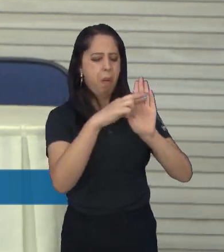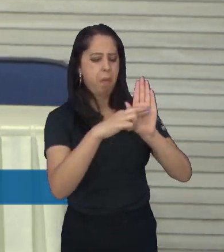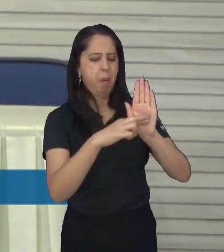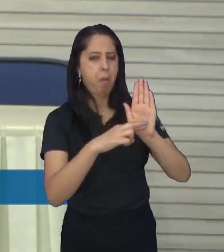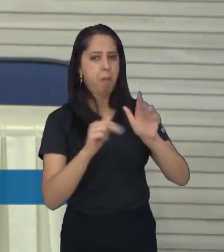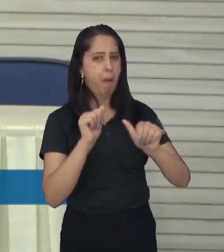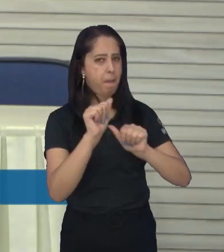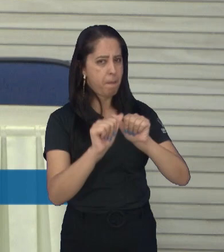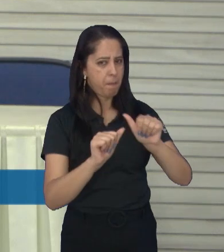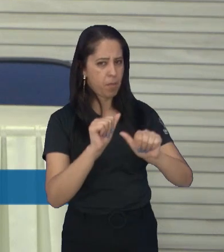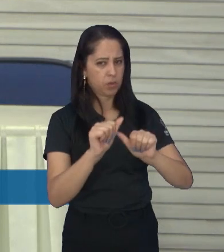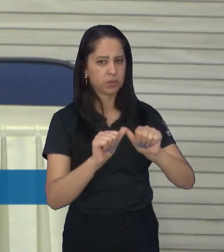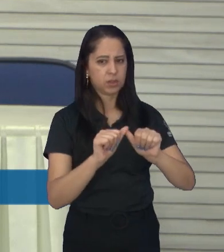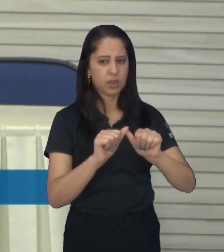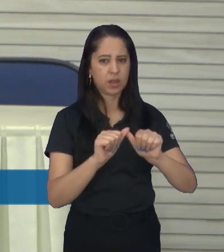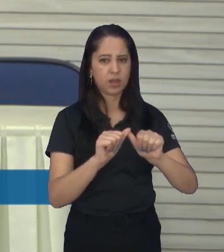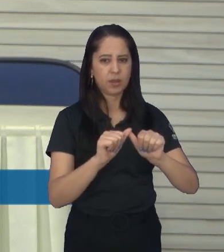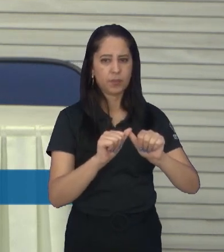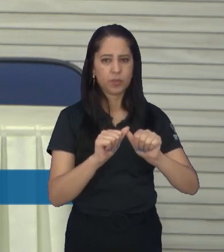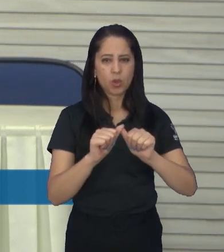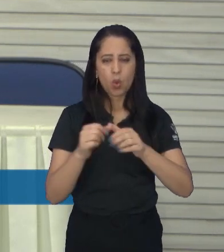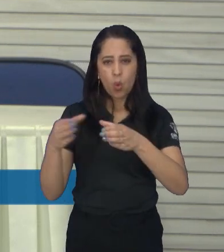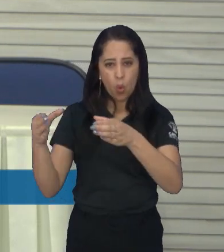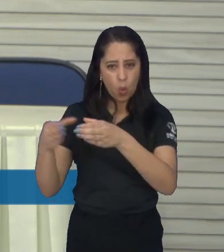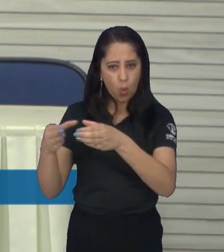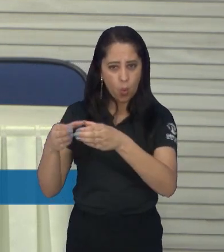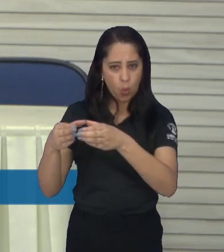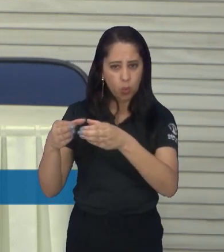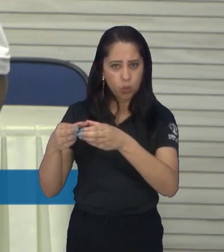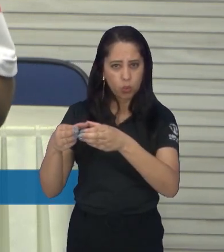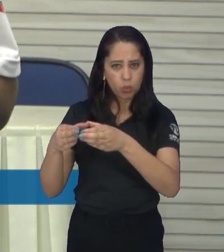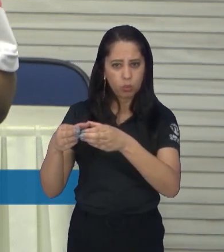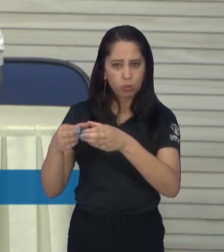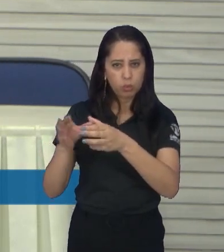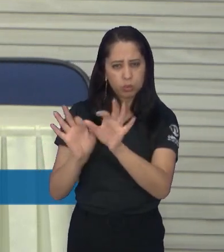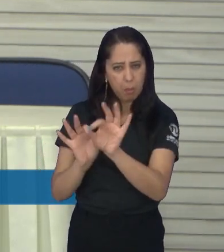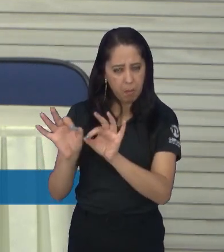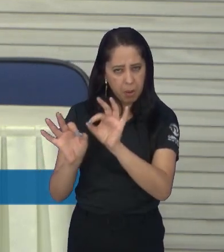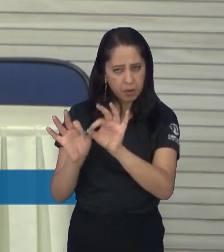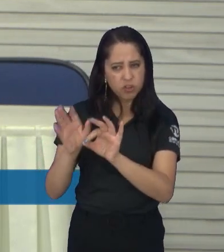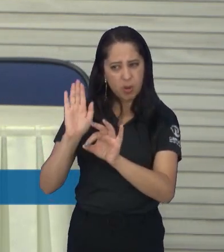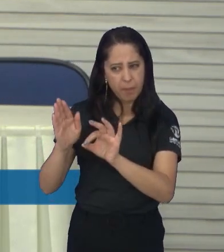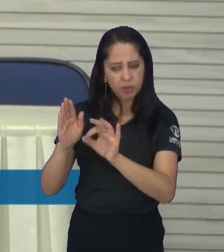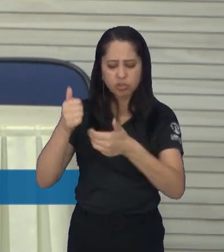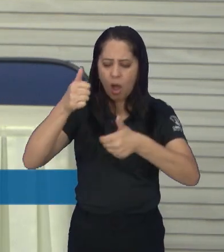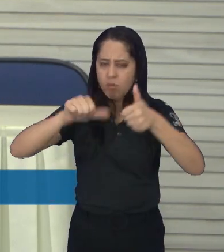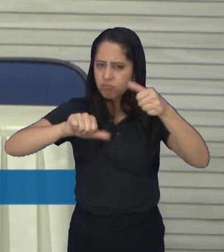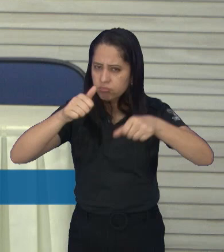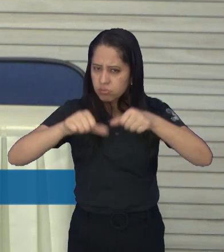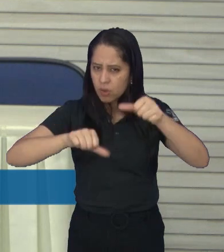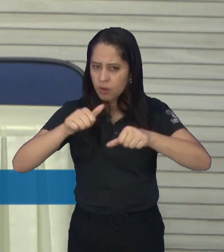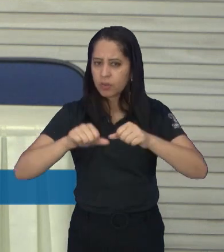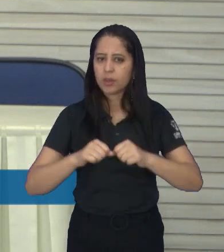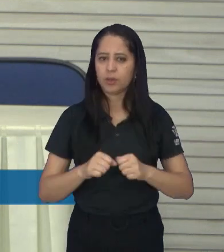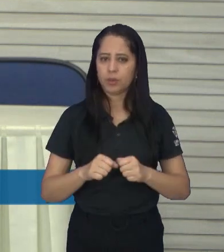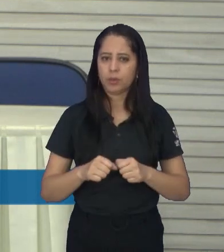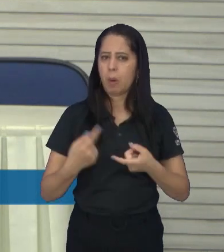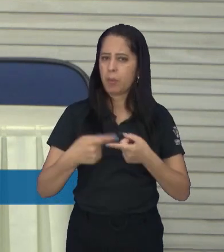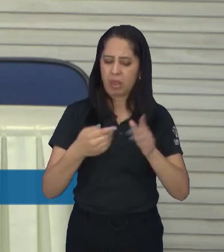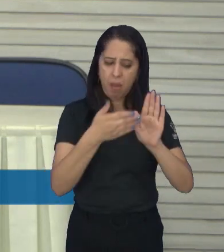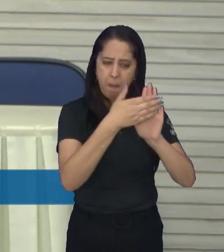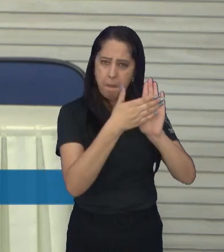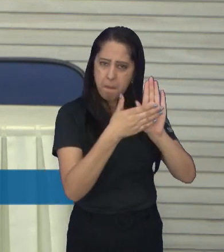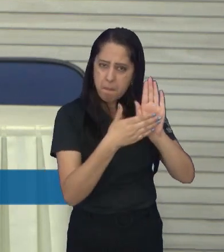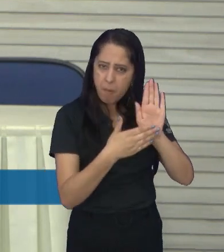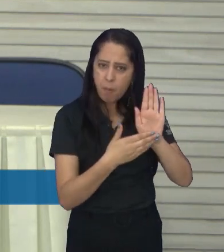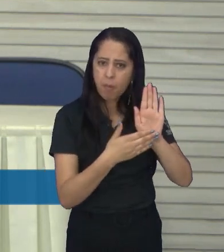aqui passou pelo crivo do Conselho gestor do plano diretor porque a meu ver é essas propostas